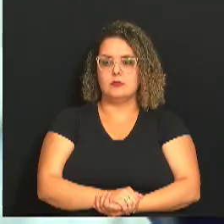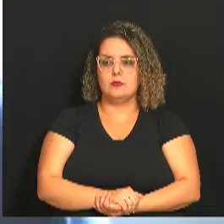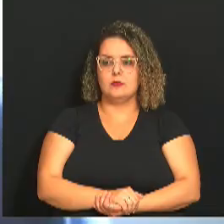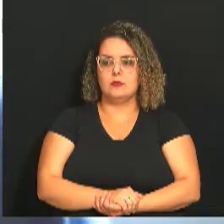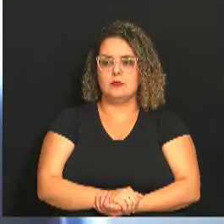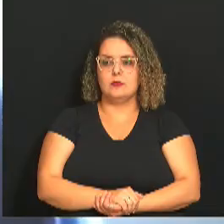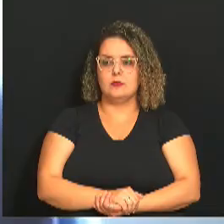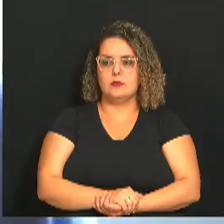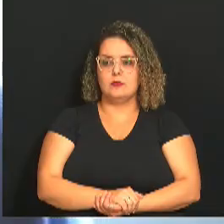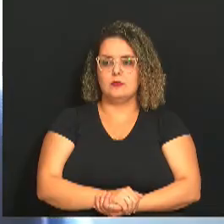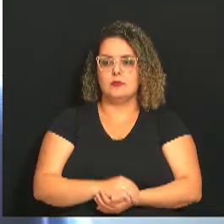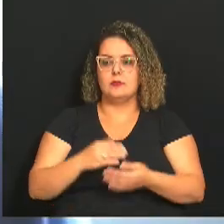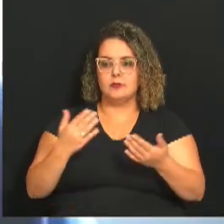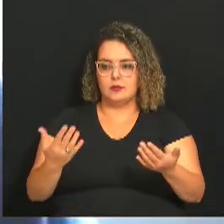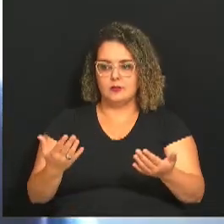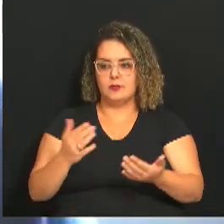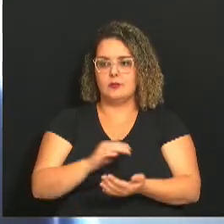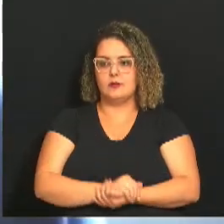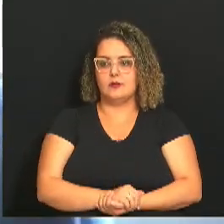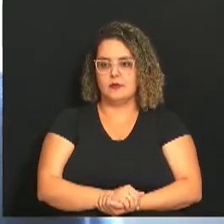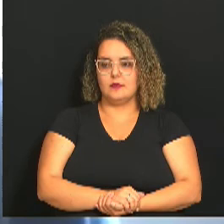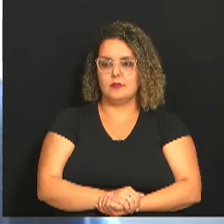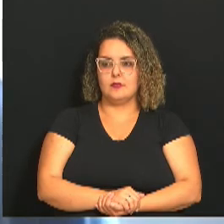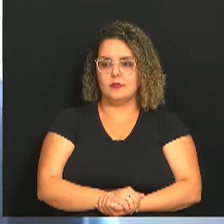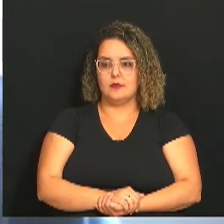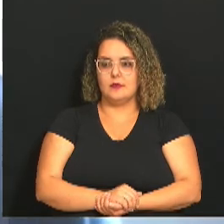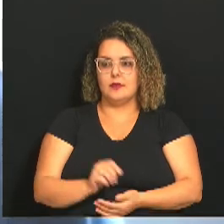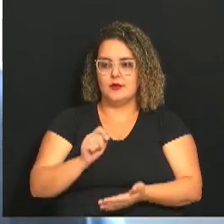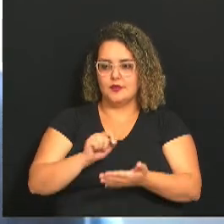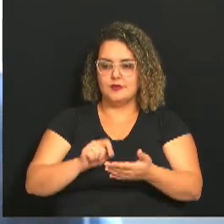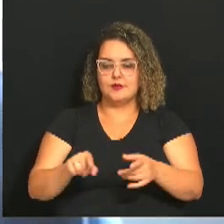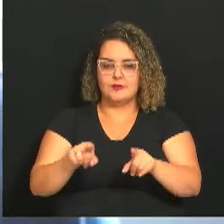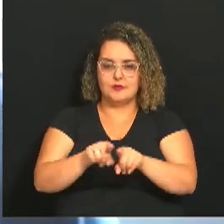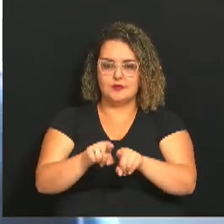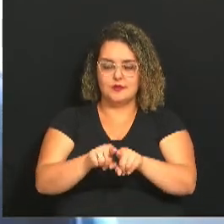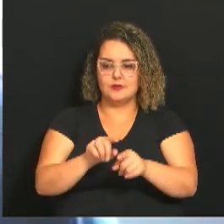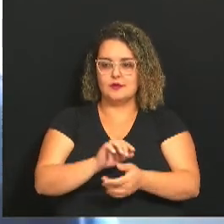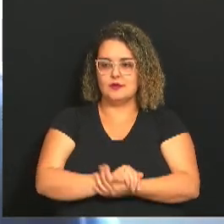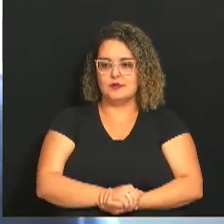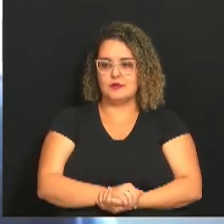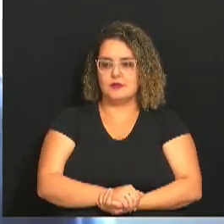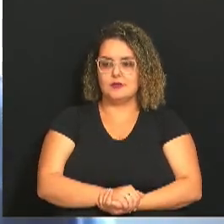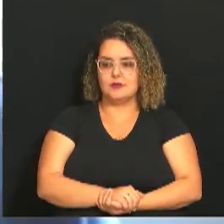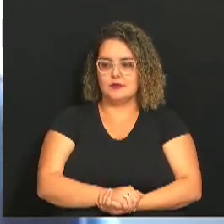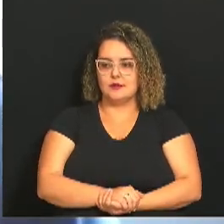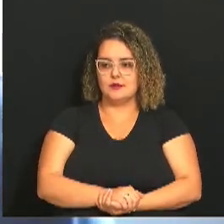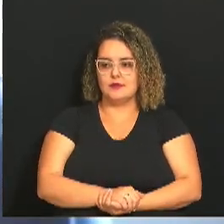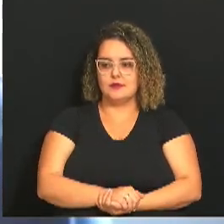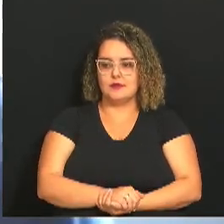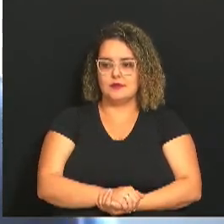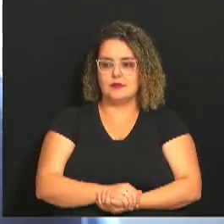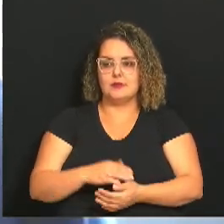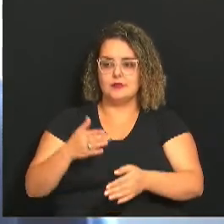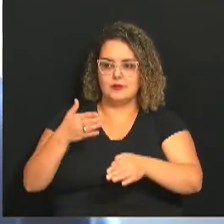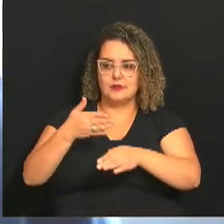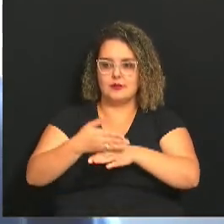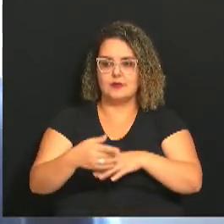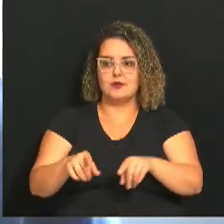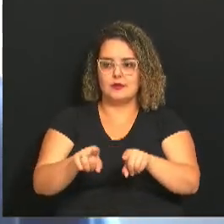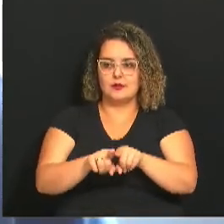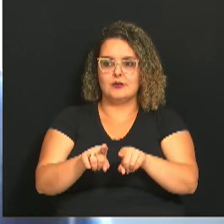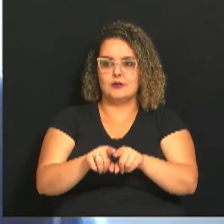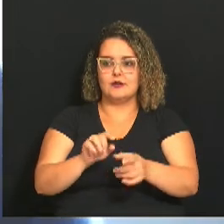Muito interessante esse ponto que o Marcelo falou. Eu tinha até anotado aqui também que justamente a gente está entrando agora, já deixando a